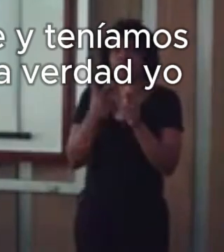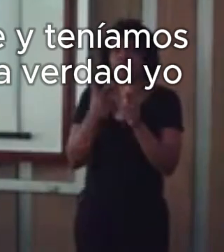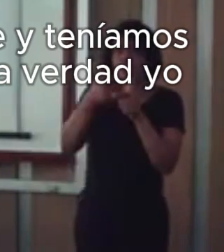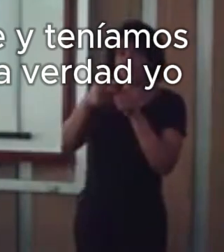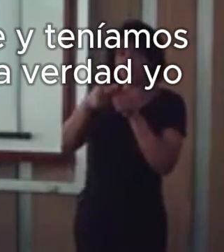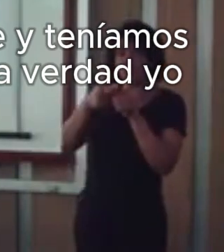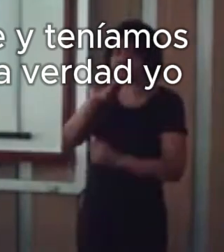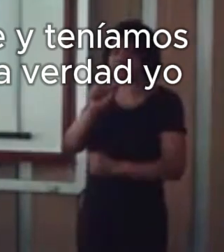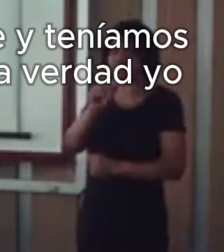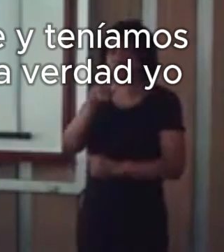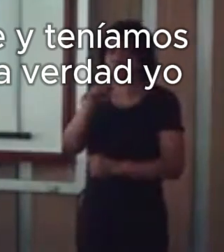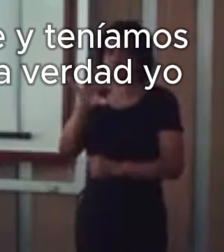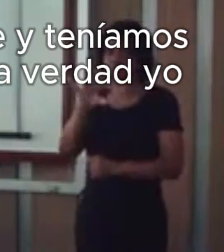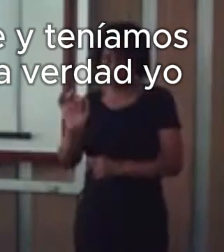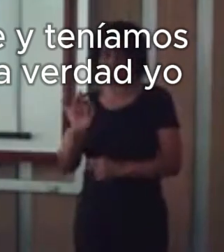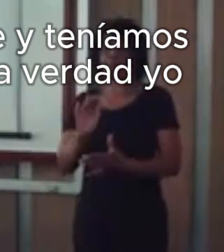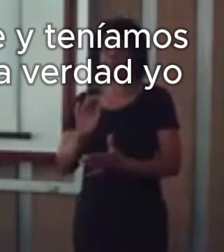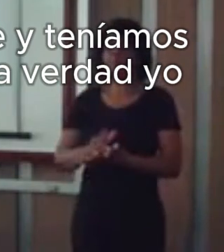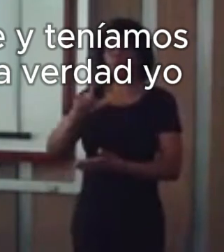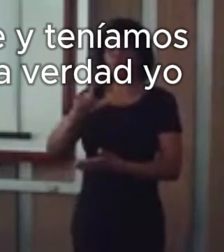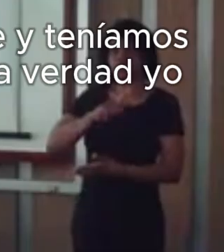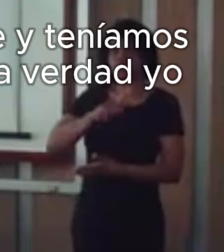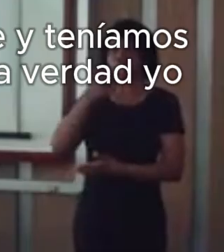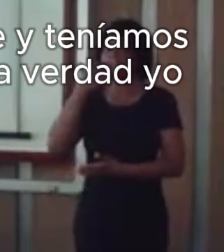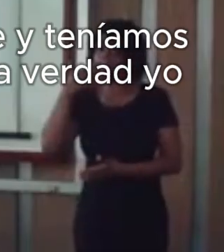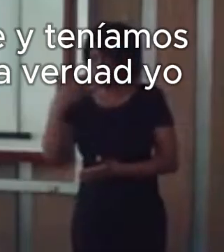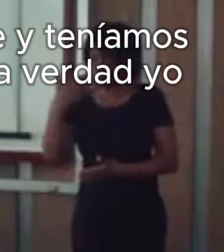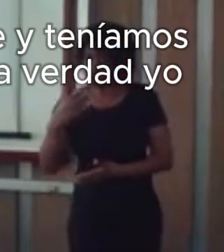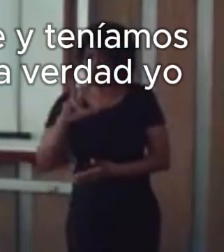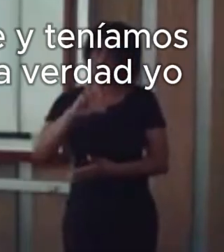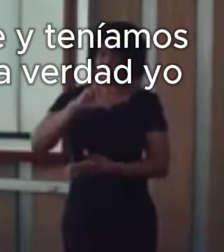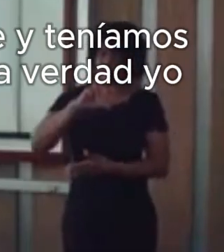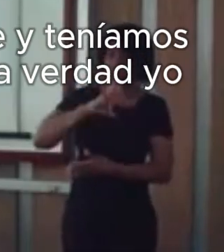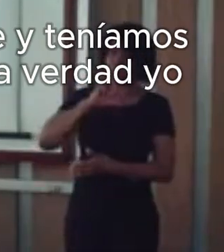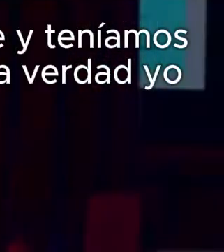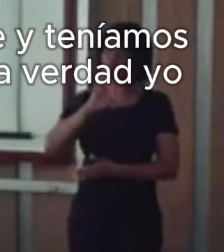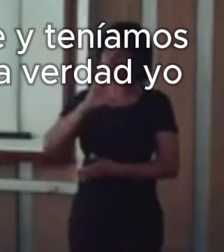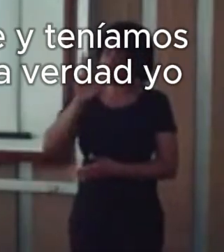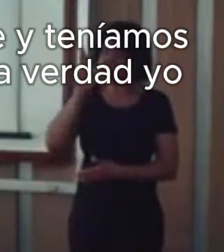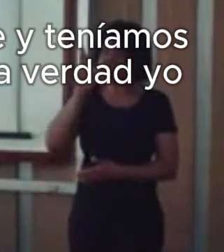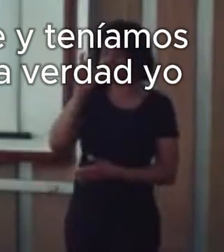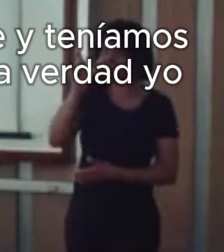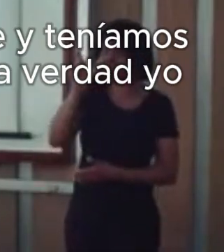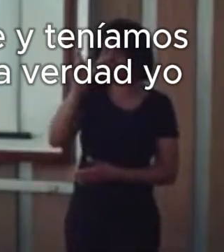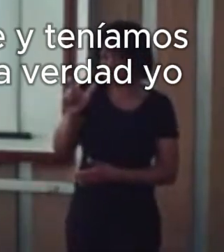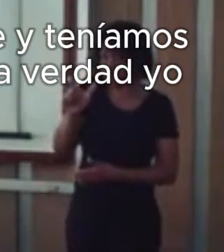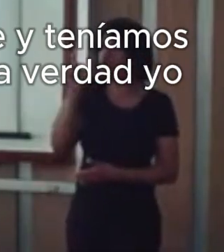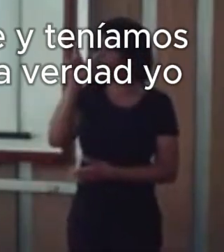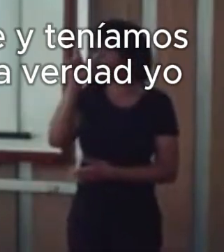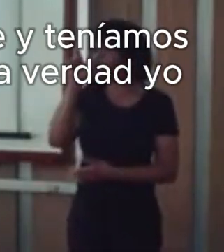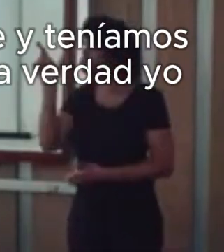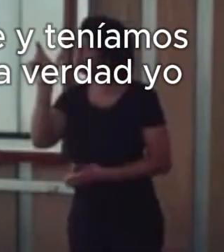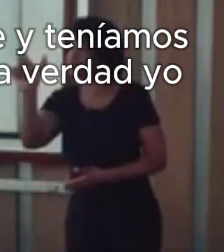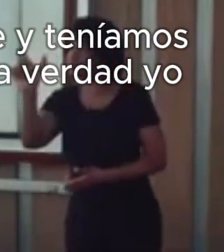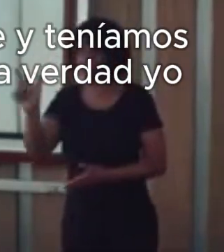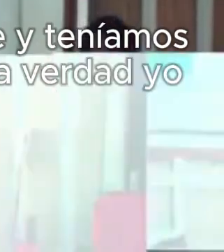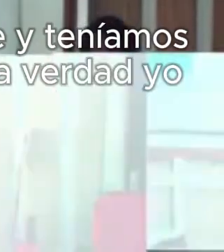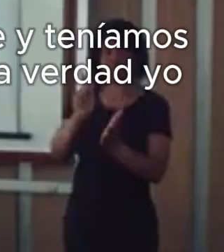Sanofi. Então, tínhamos um pedido de patente e tínhamos um resultado interessante. Vamos ver se interessa alguém. Na